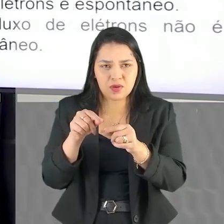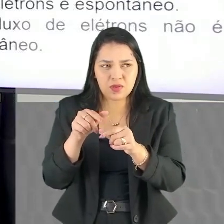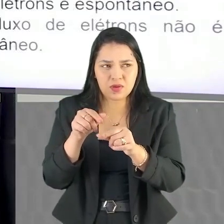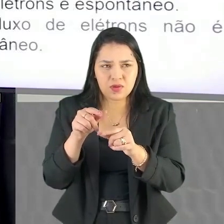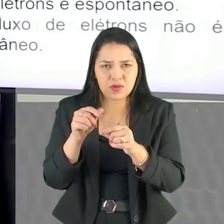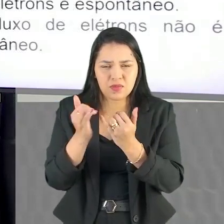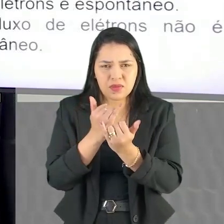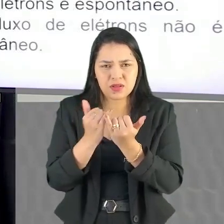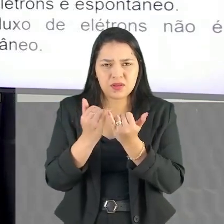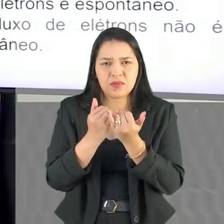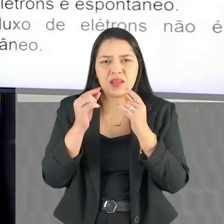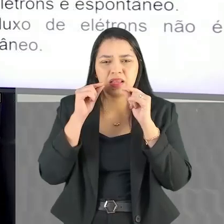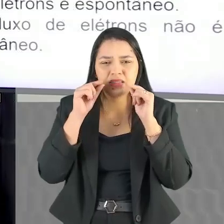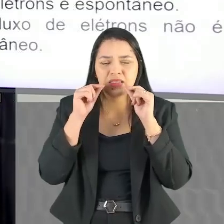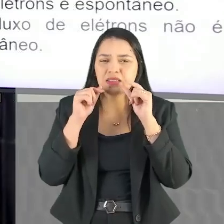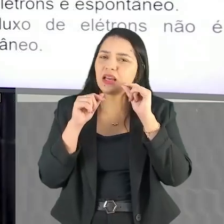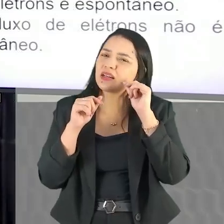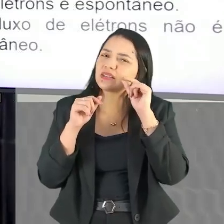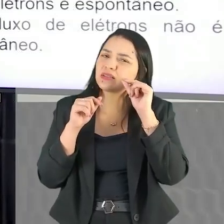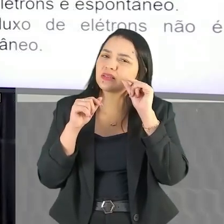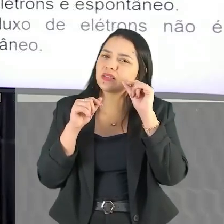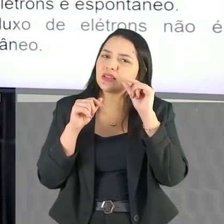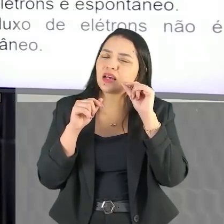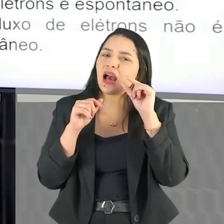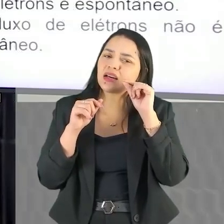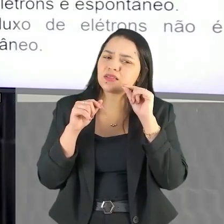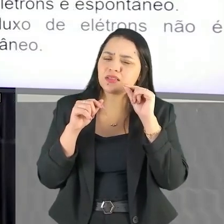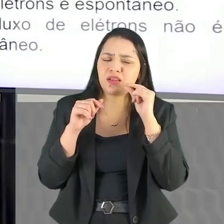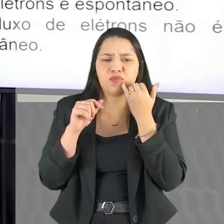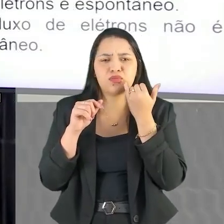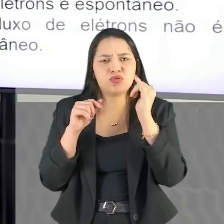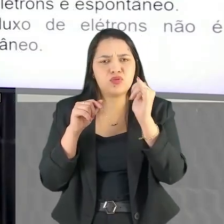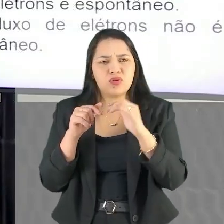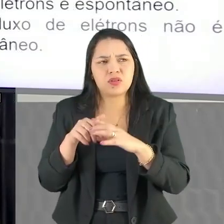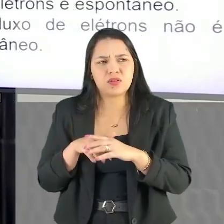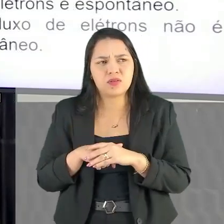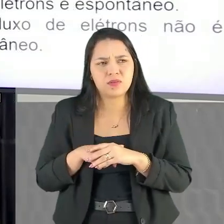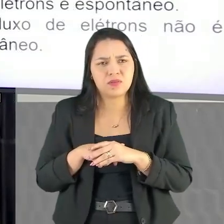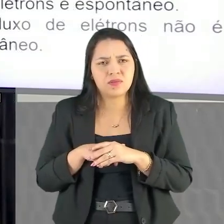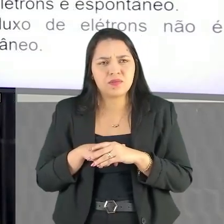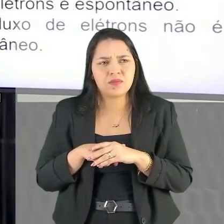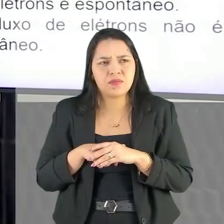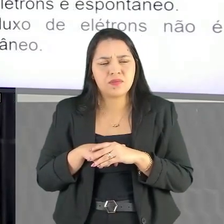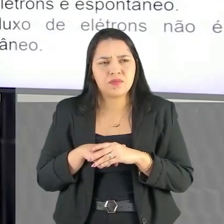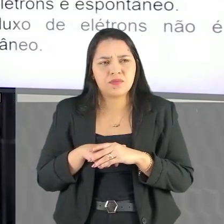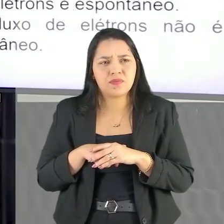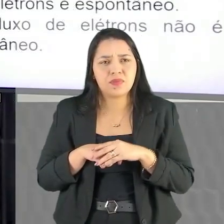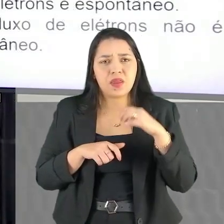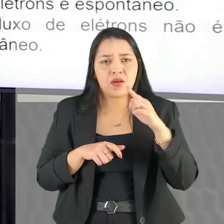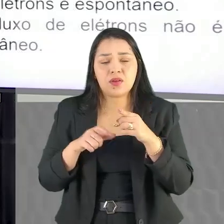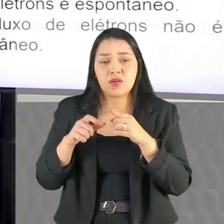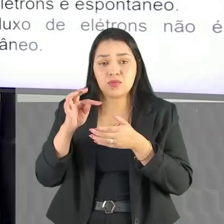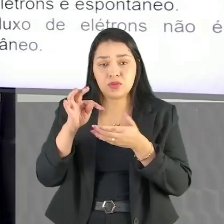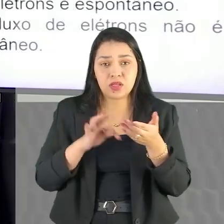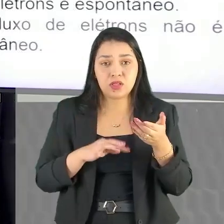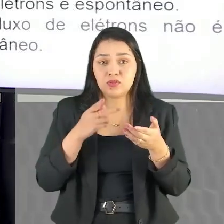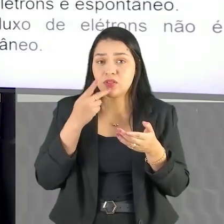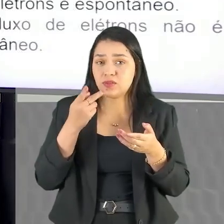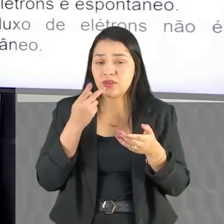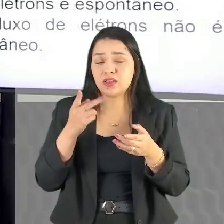fazia parecendo um palitinho, e colocava no dente. Quando ela mordia, dava um choque. Então, basicamente, é o que o texto está te